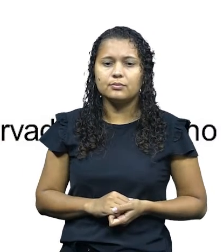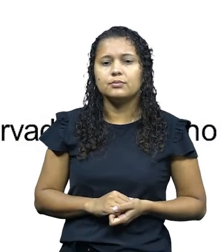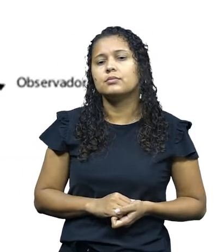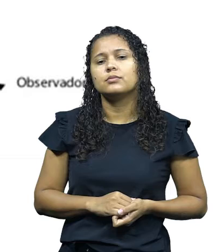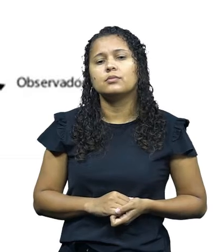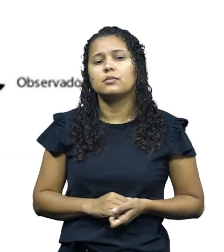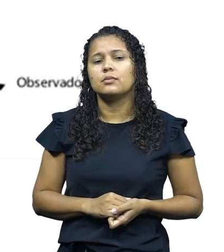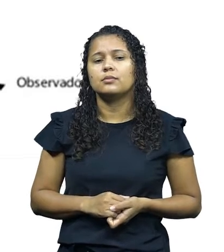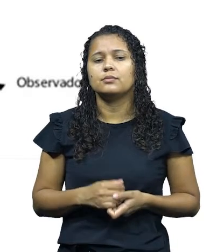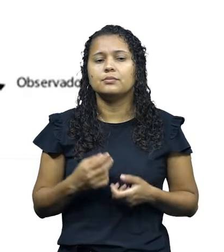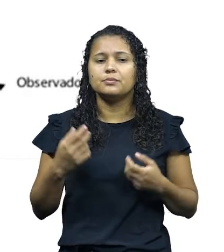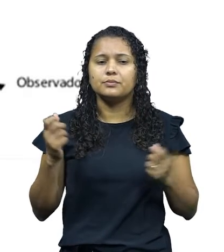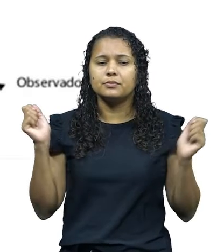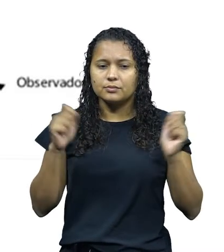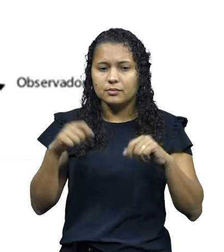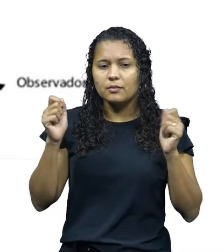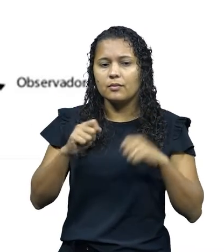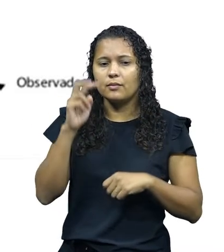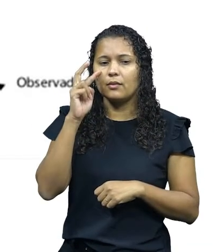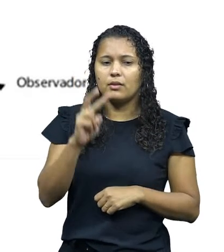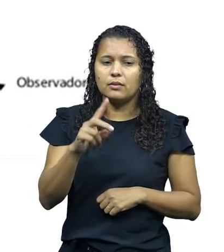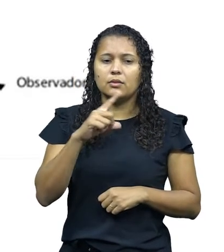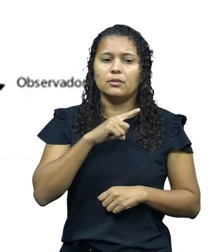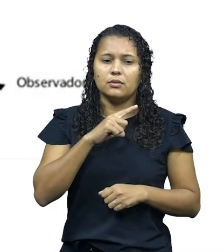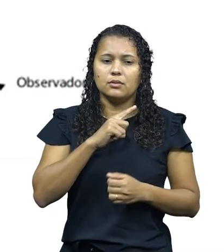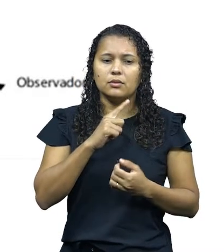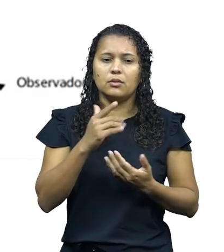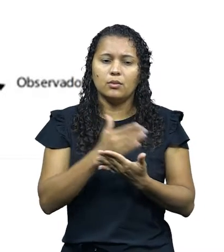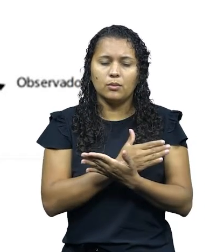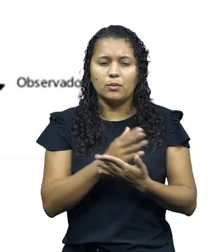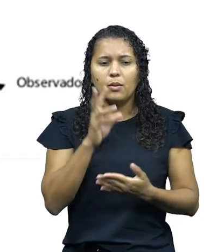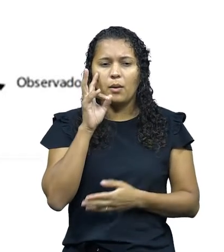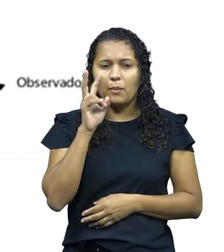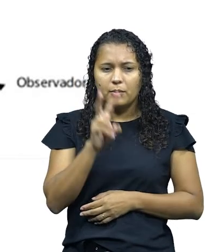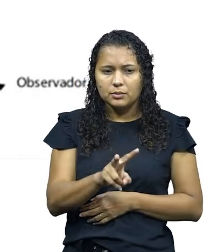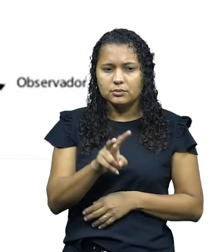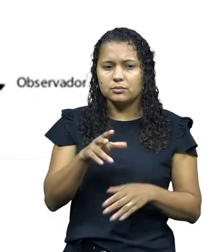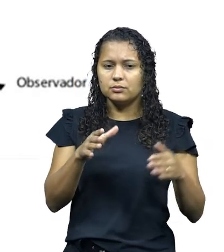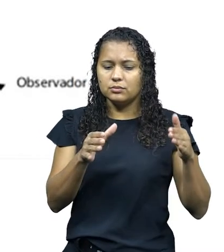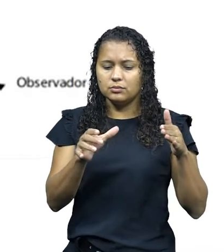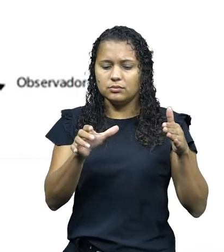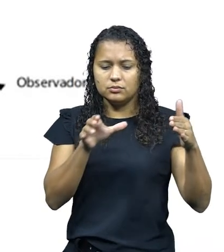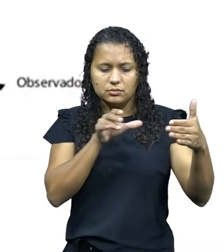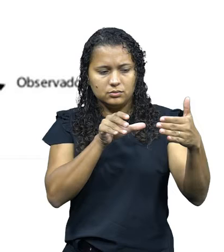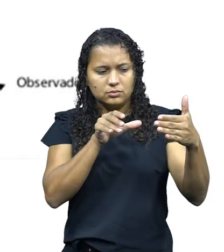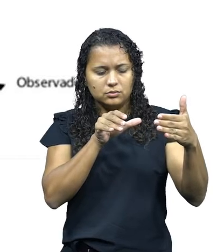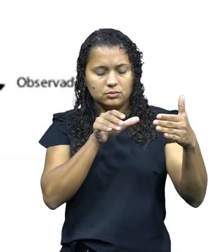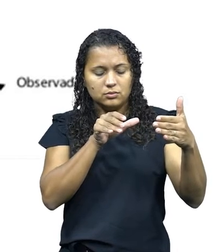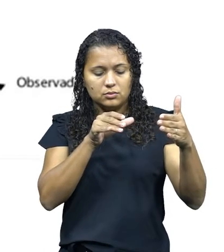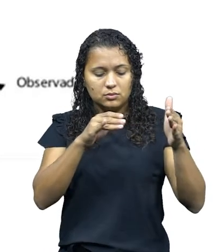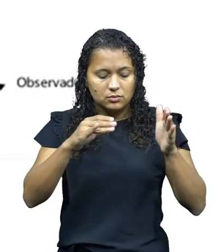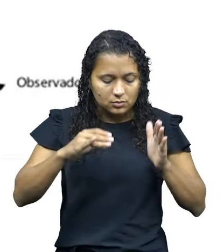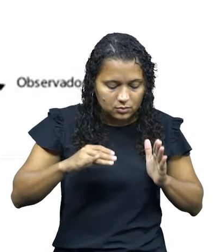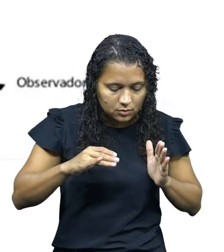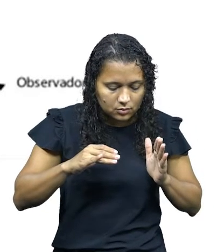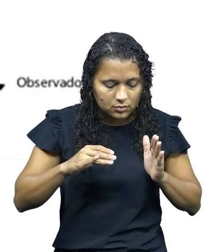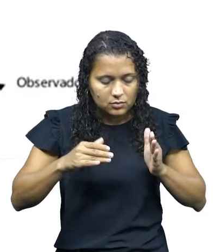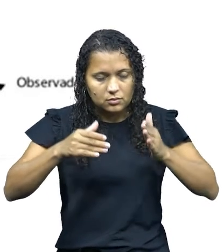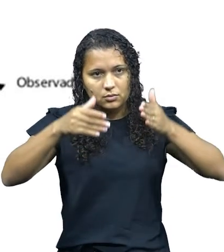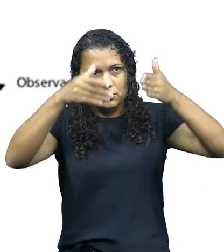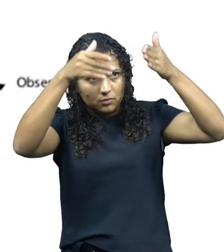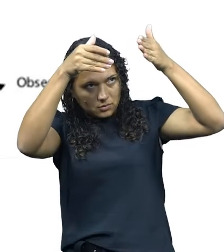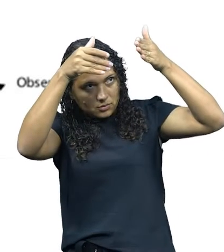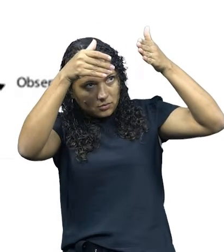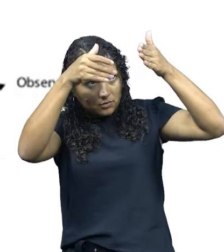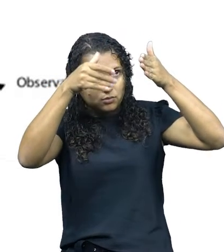tá? Podemos obter as projeções através de observações feitas em posições determinadas. Que